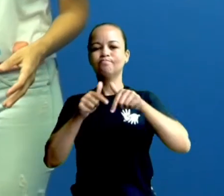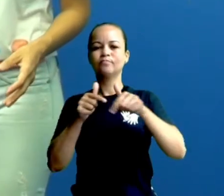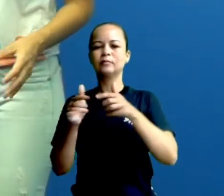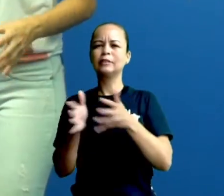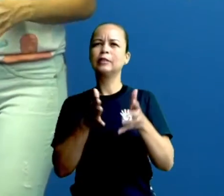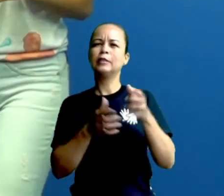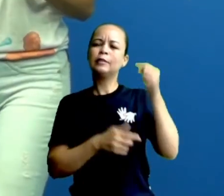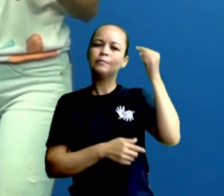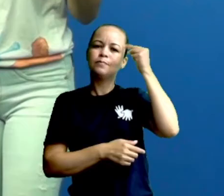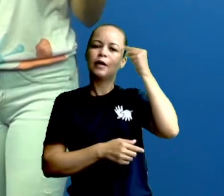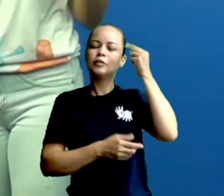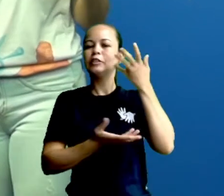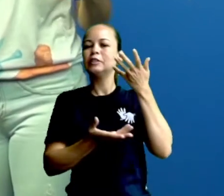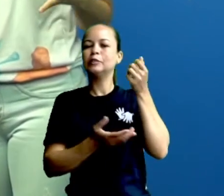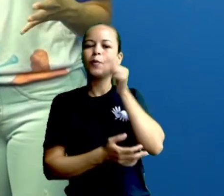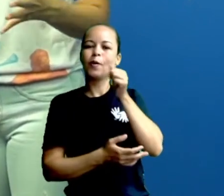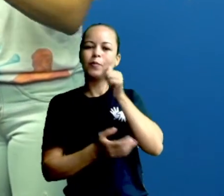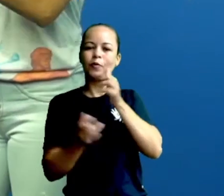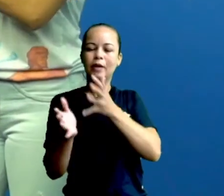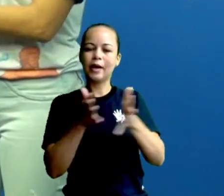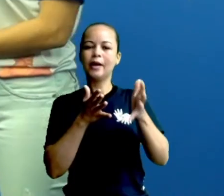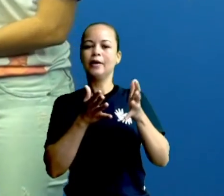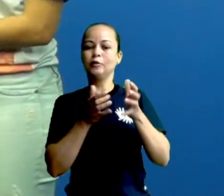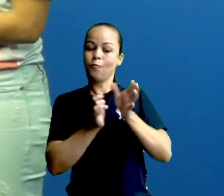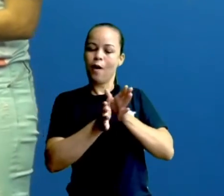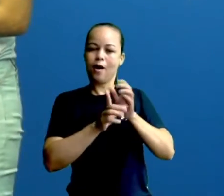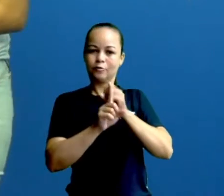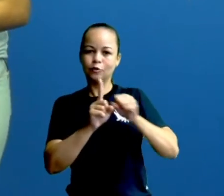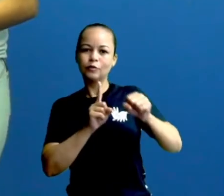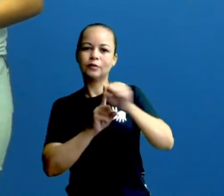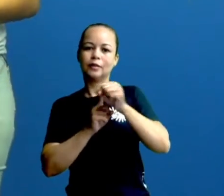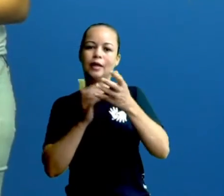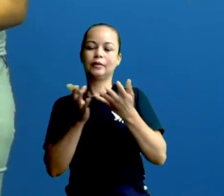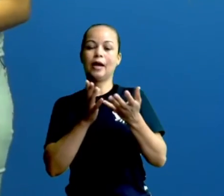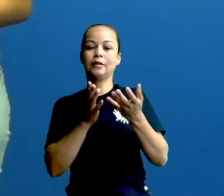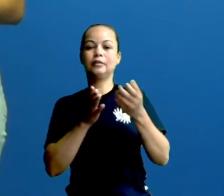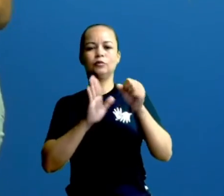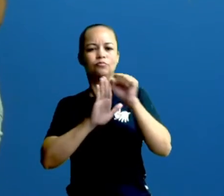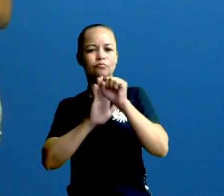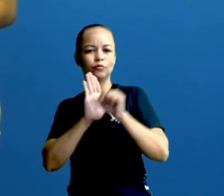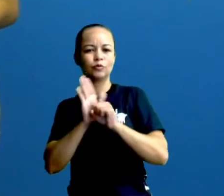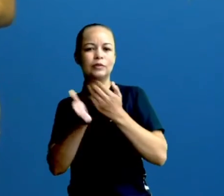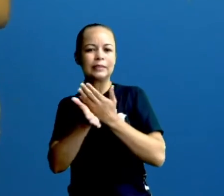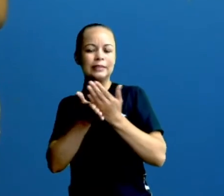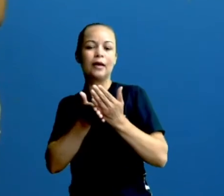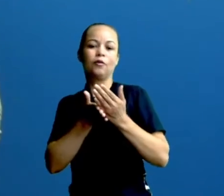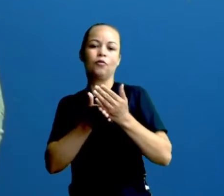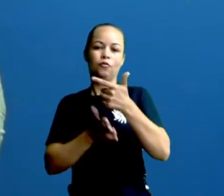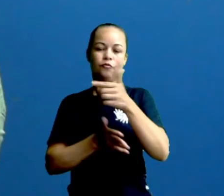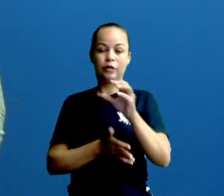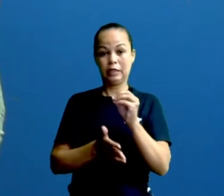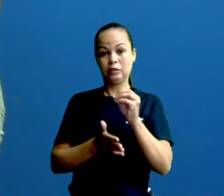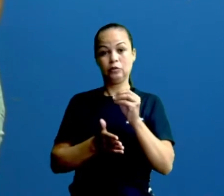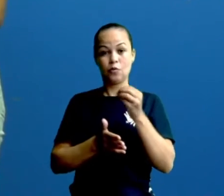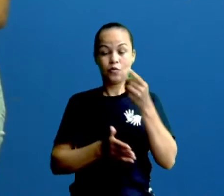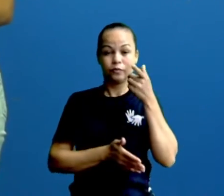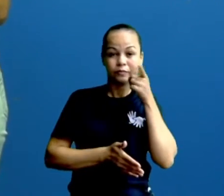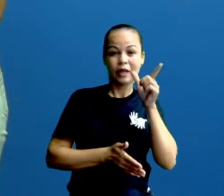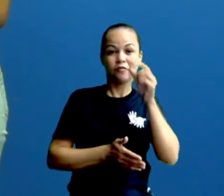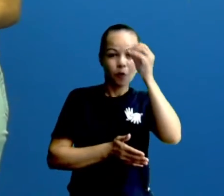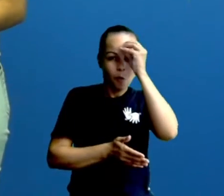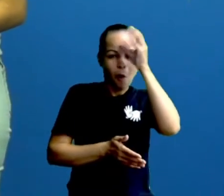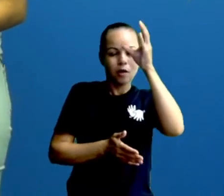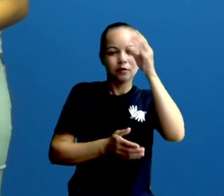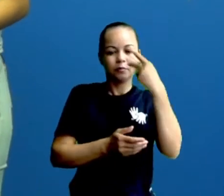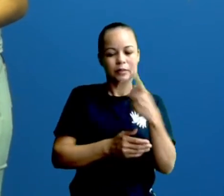uma mulher numa sociedade patriarcal no início do século XX conseguir o reconhecimento dos seus estudos